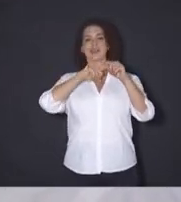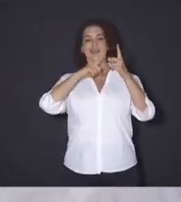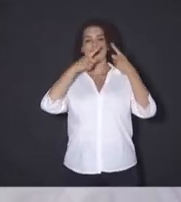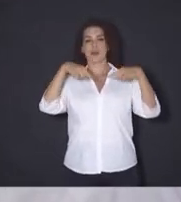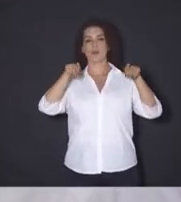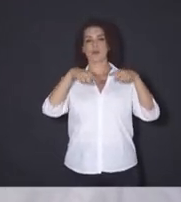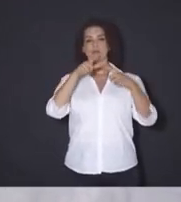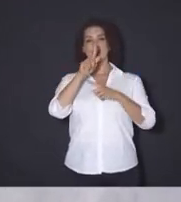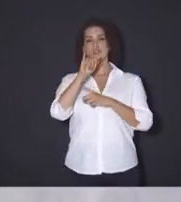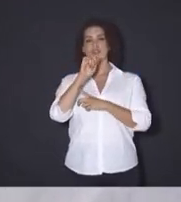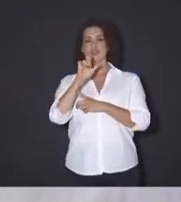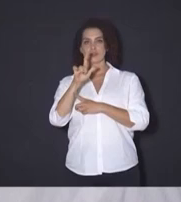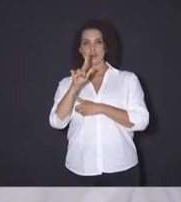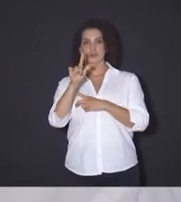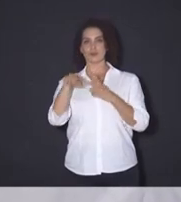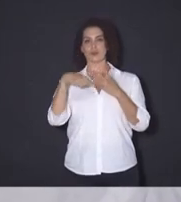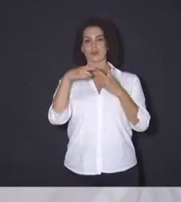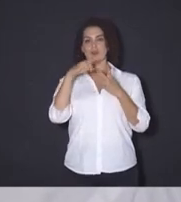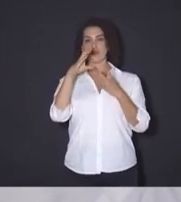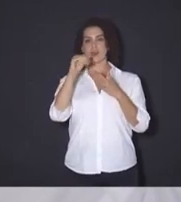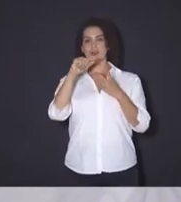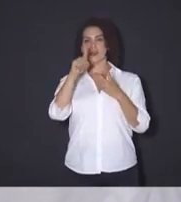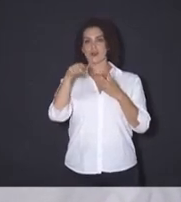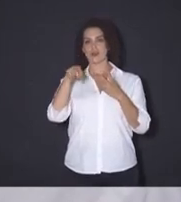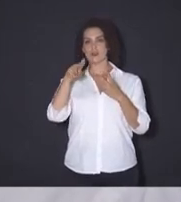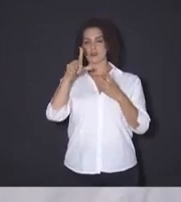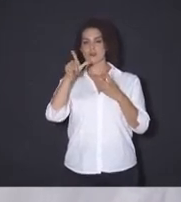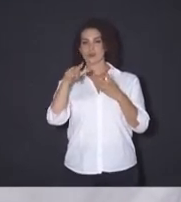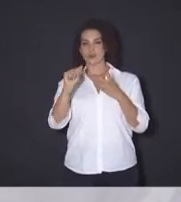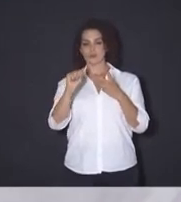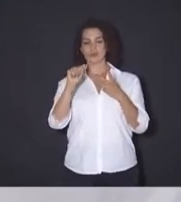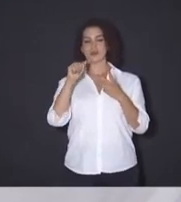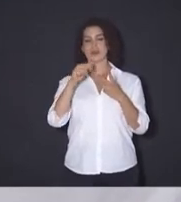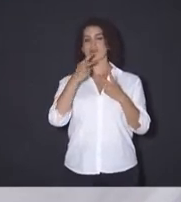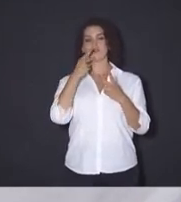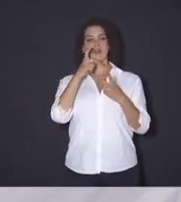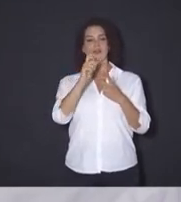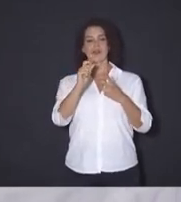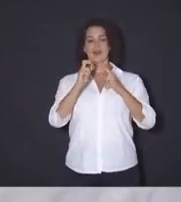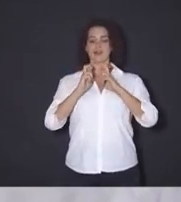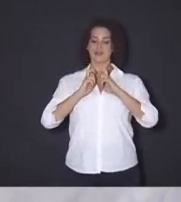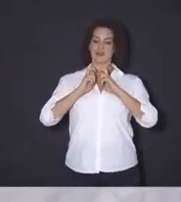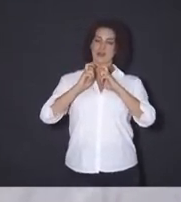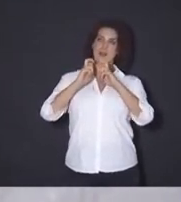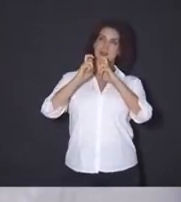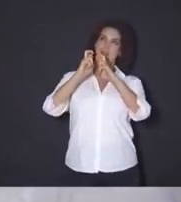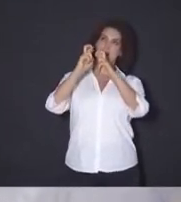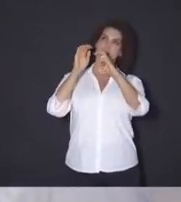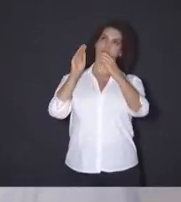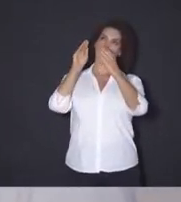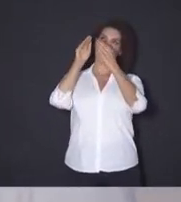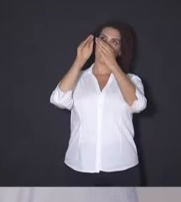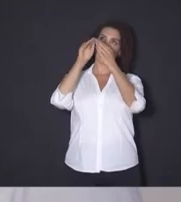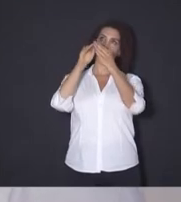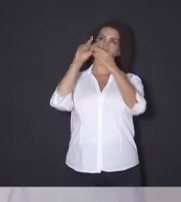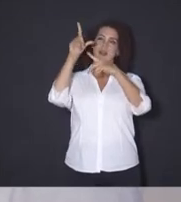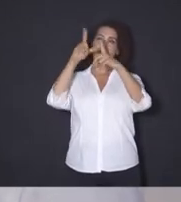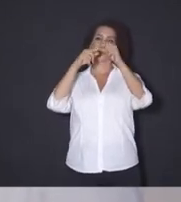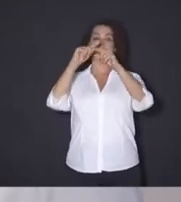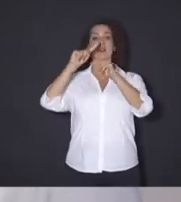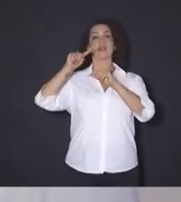cazuza que tem um trecho que diz um trem para as estrelas depois dos navios negreiros